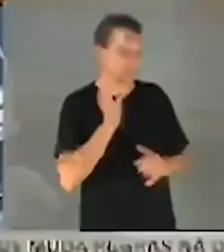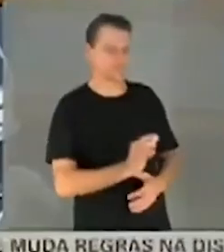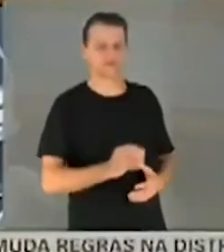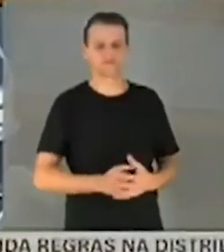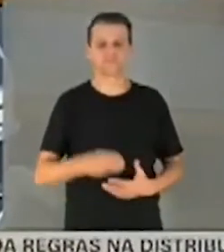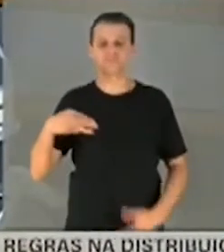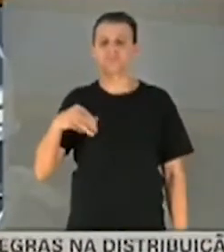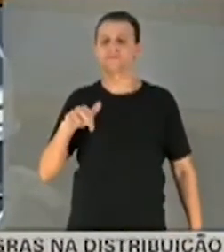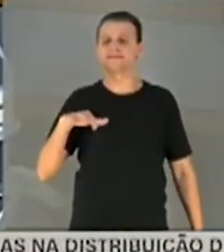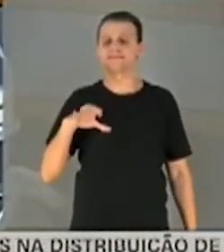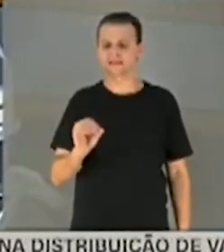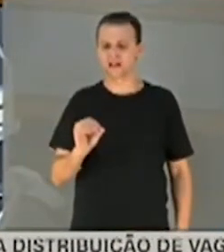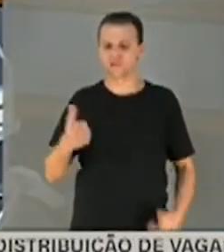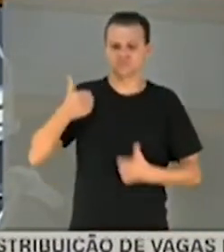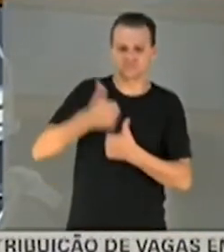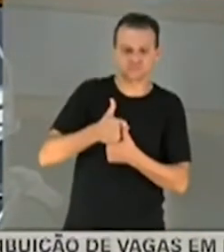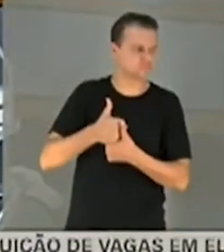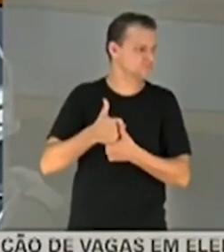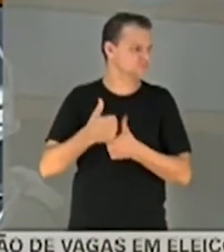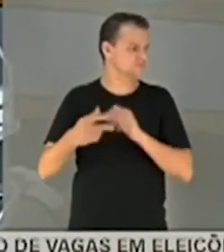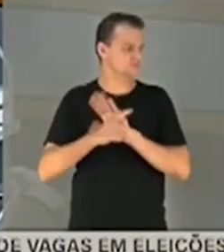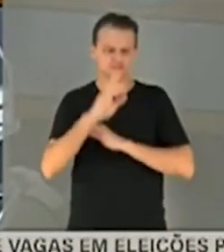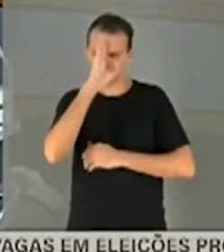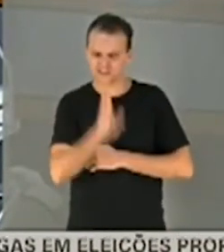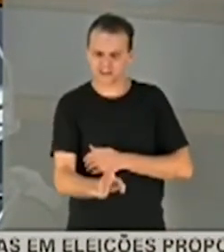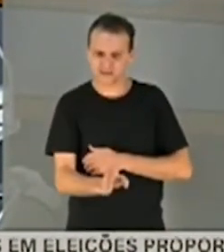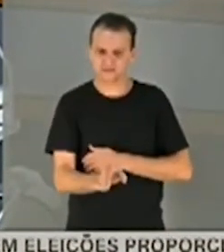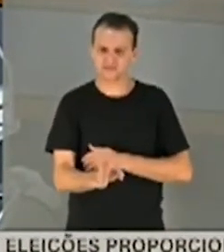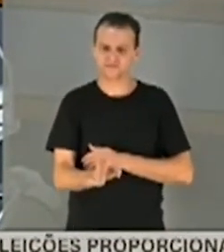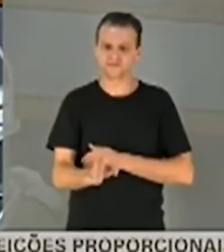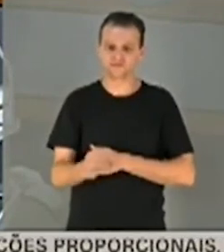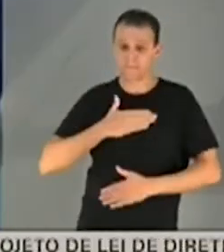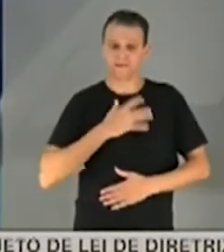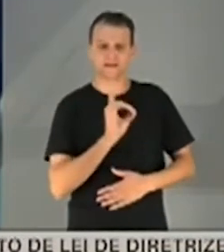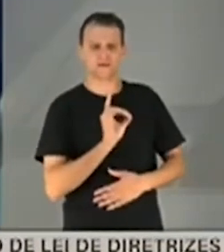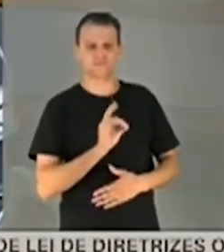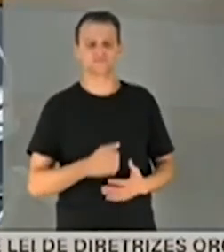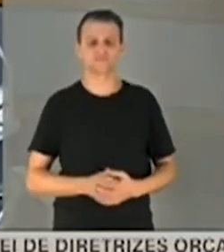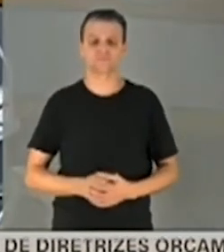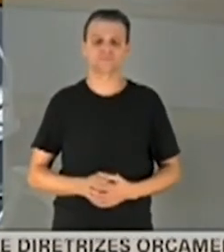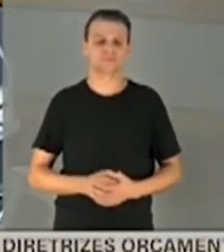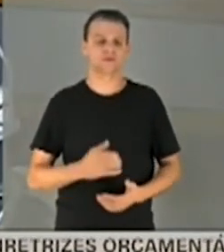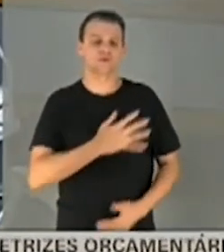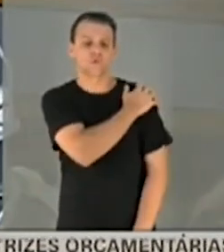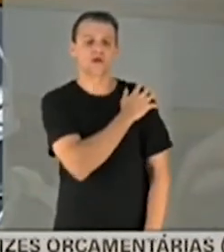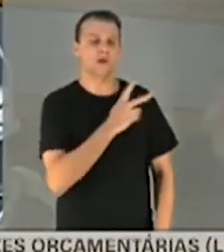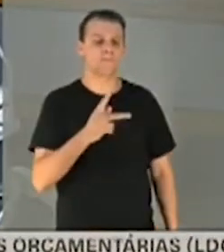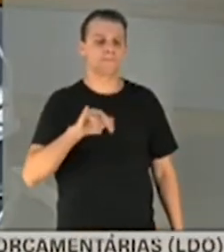Marcelo Blanco, assessor direto do ministro da Saúde. E o coronel